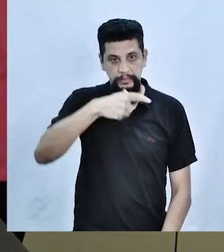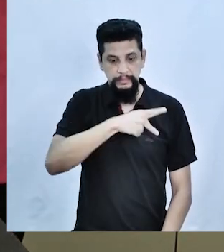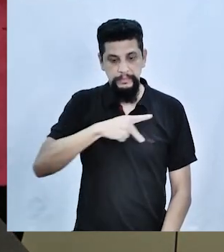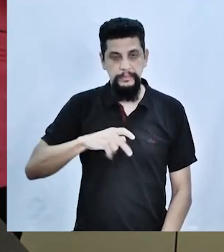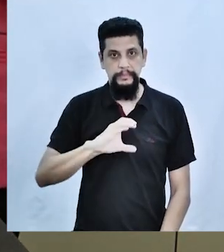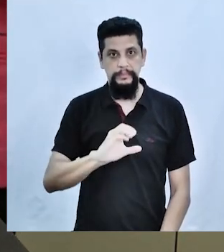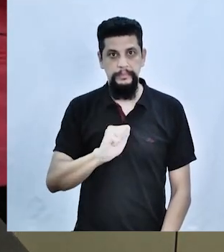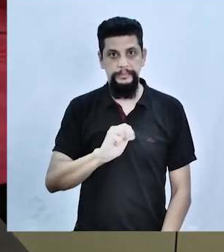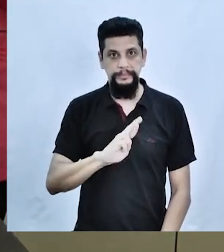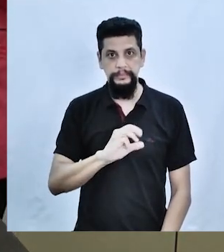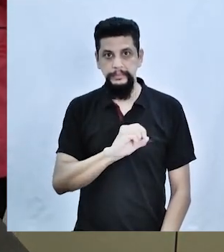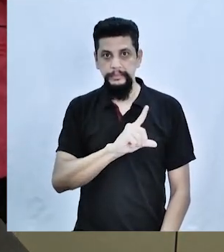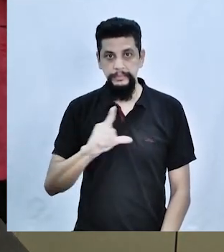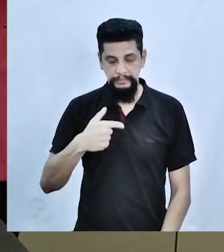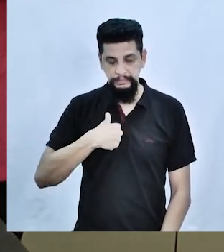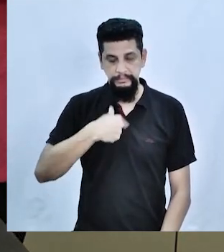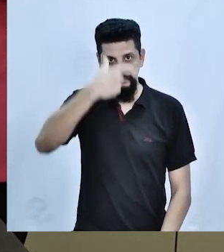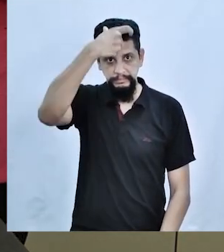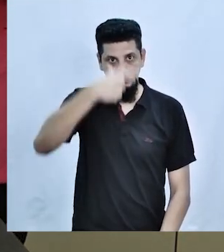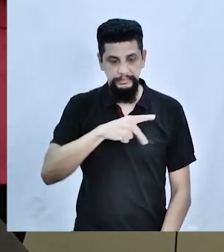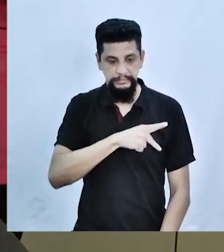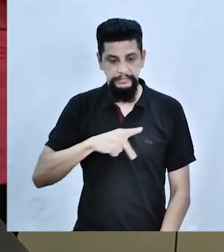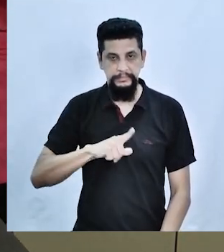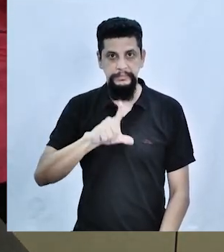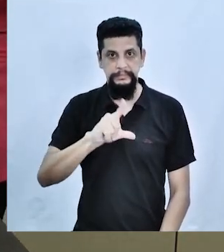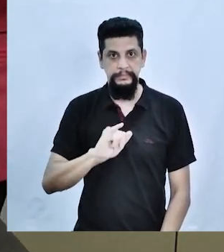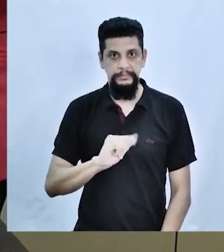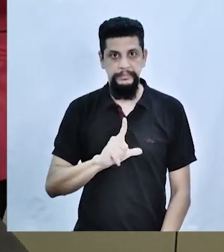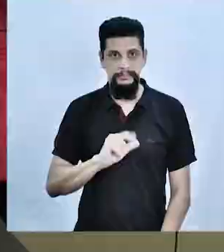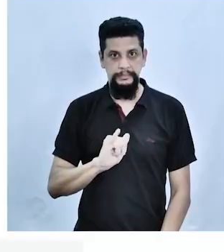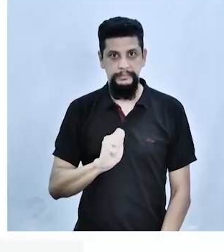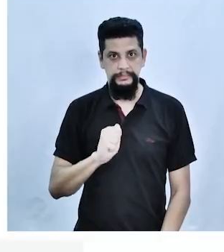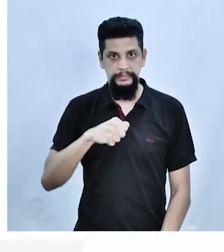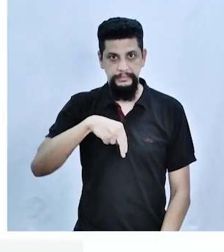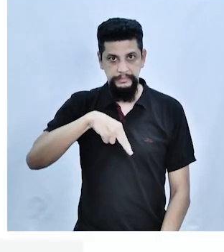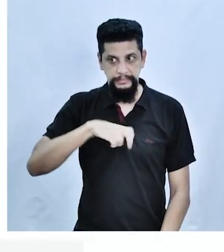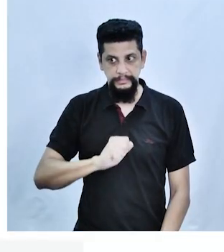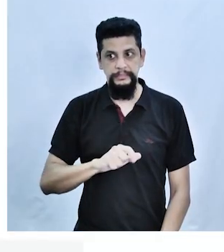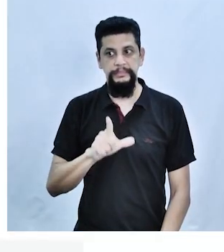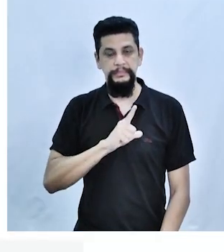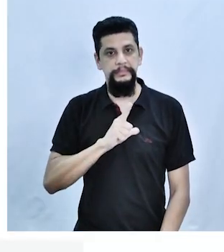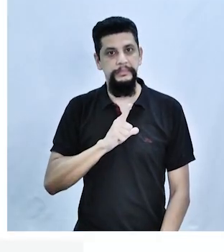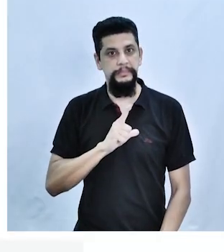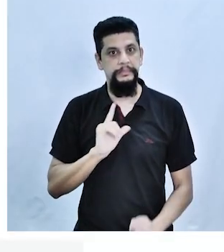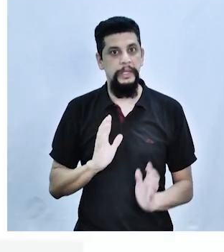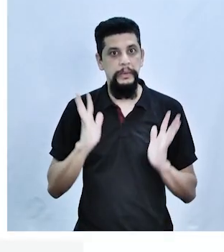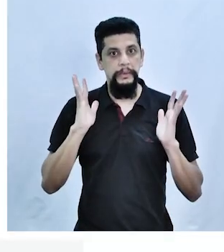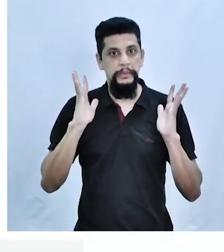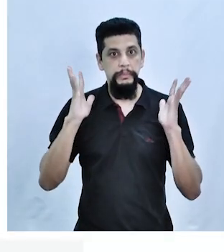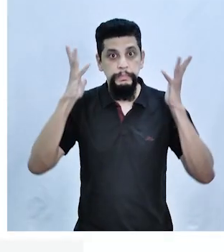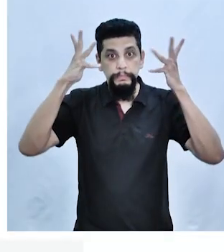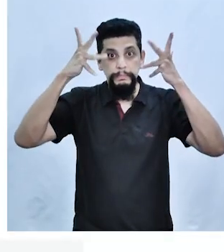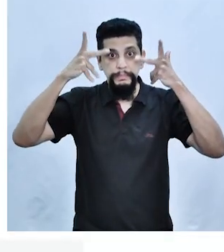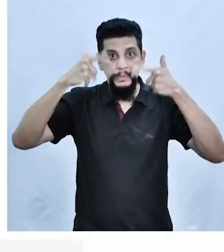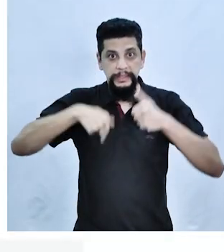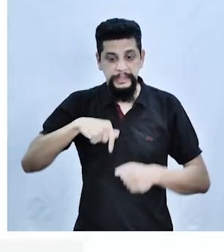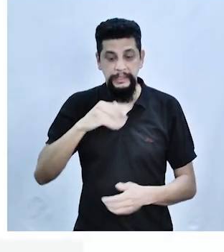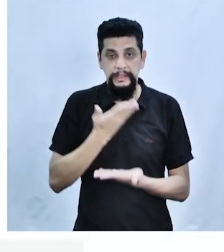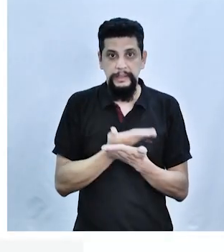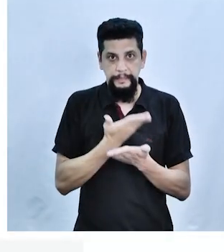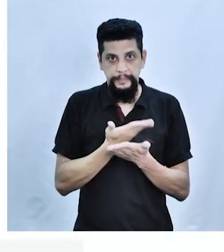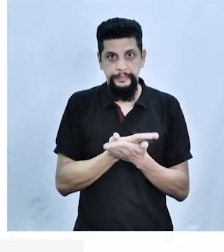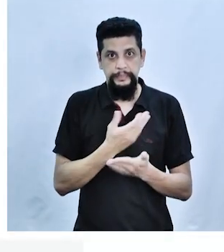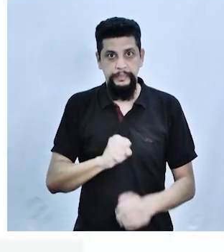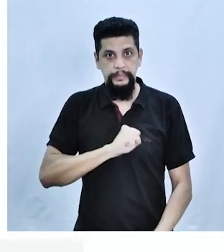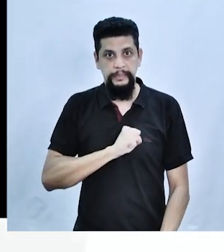professora Carol. E eu sou a professora Liliane. Isso. E nós temos aí um personagem acompanhando a gente nas aulas, e eles estarão por aí